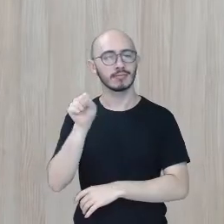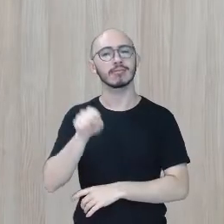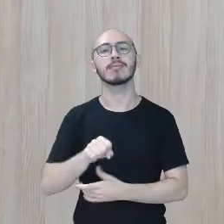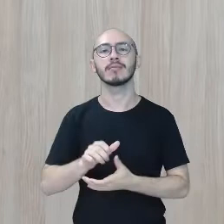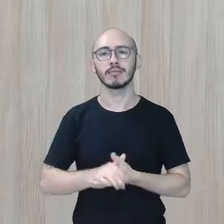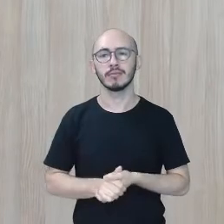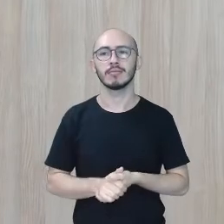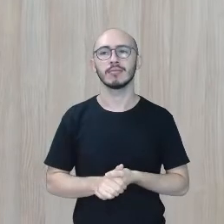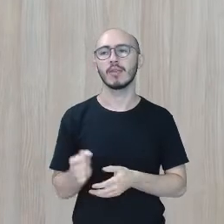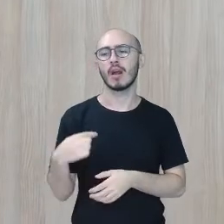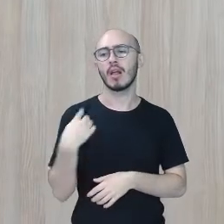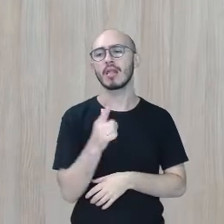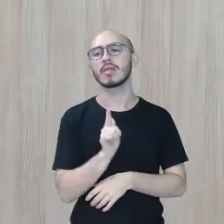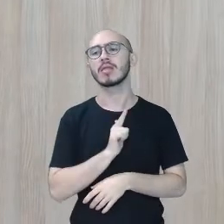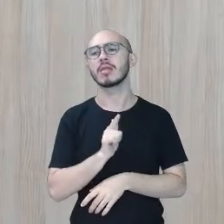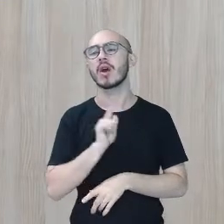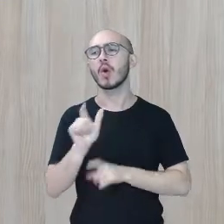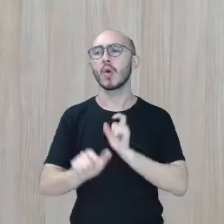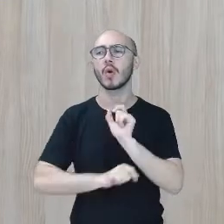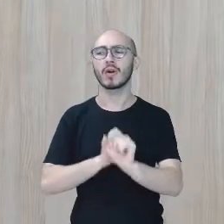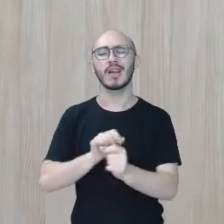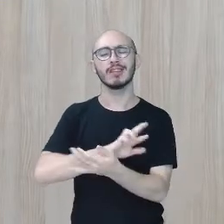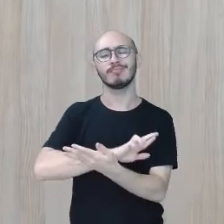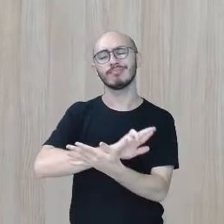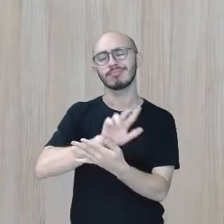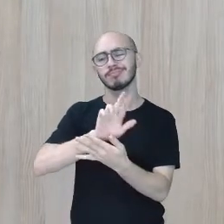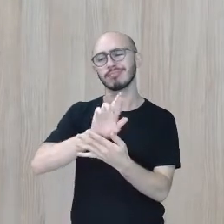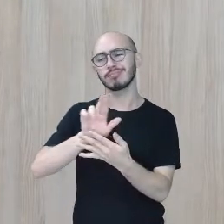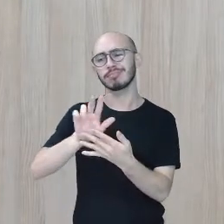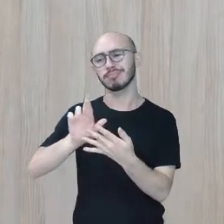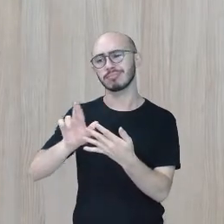espaço onde nós temos vários